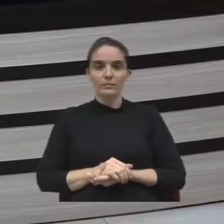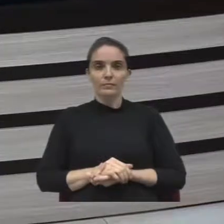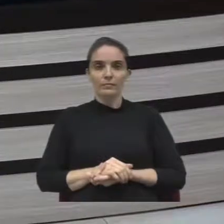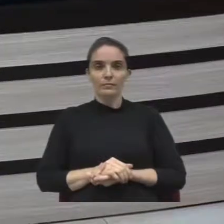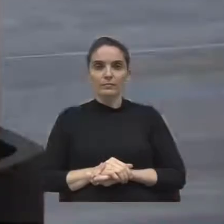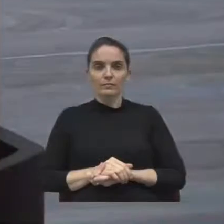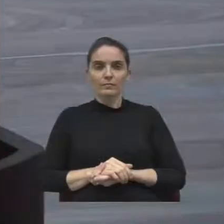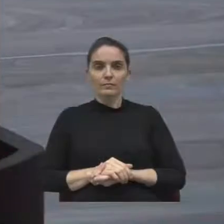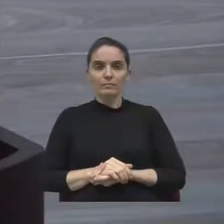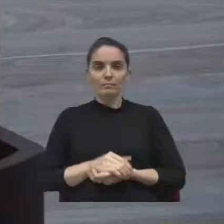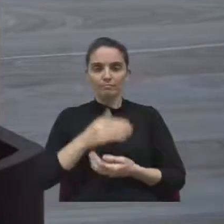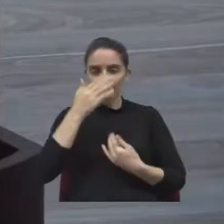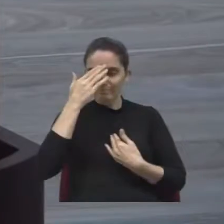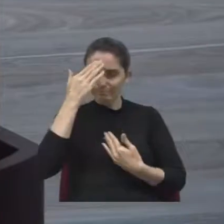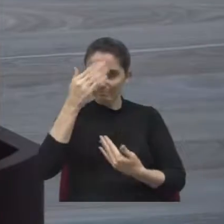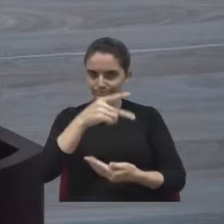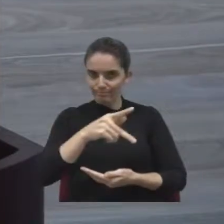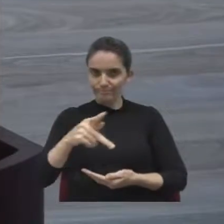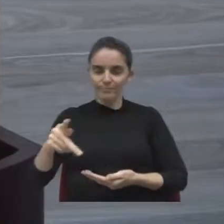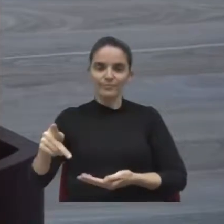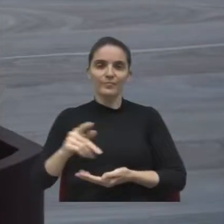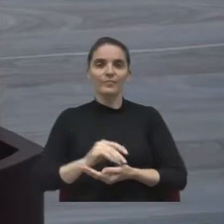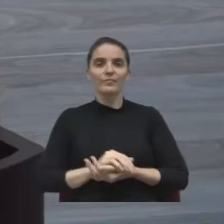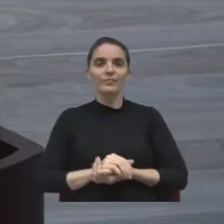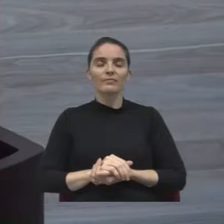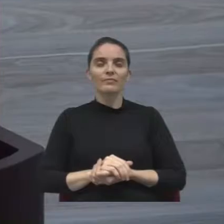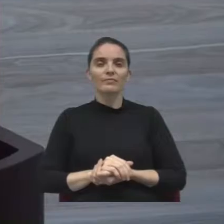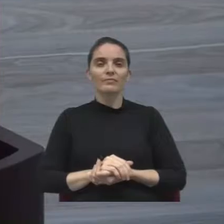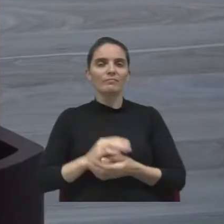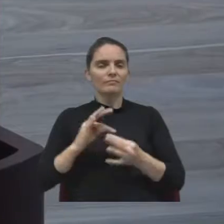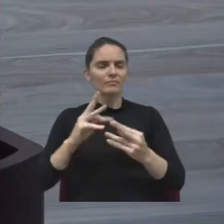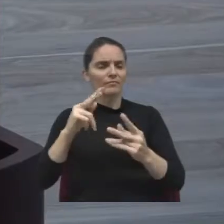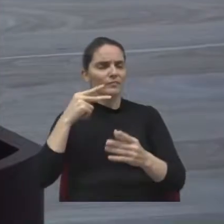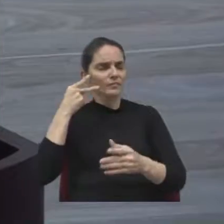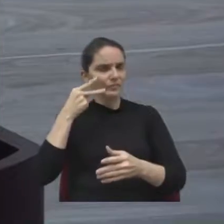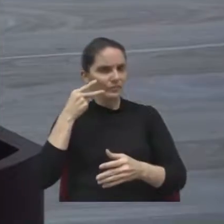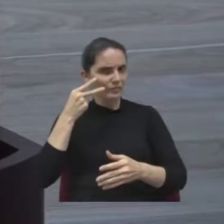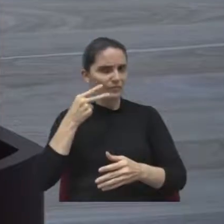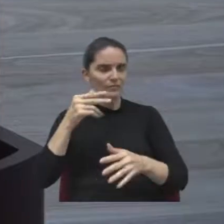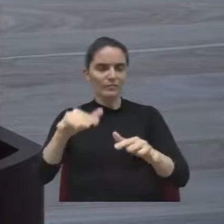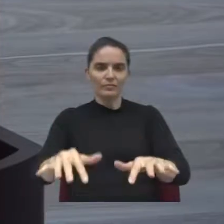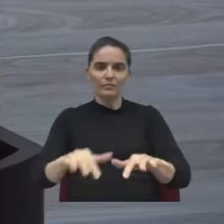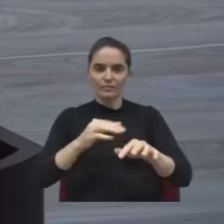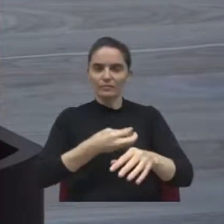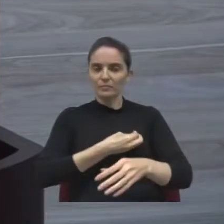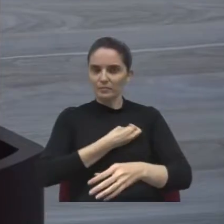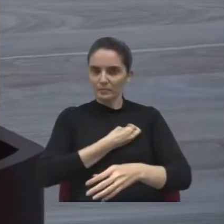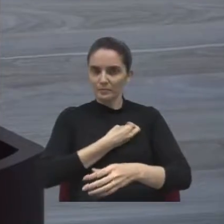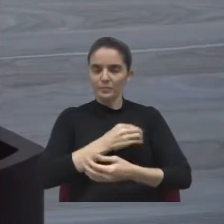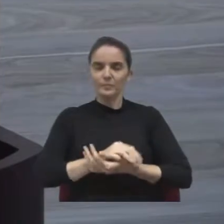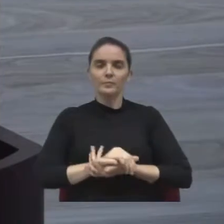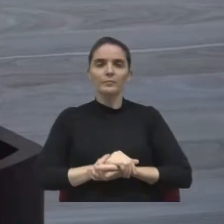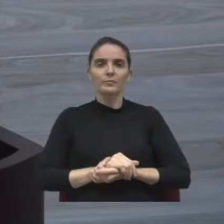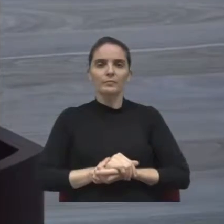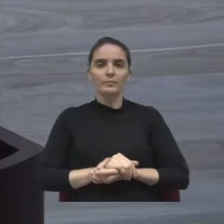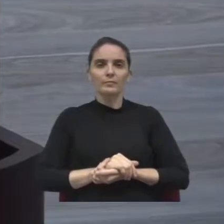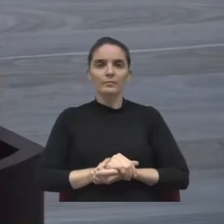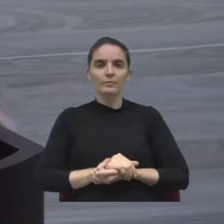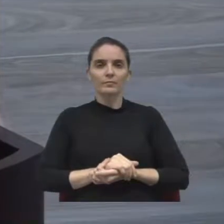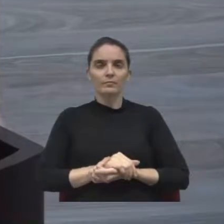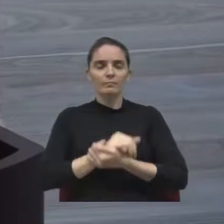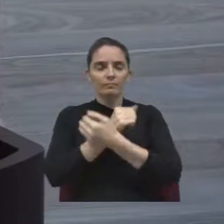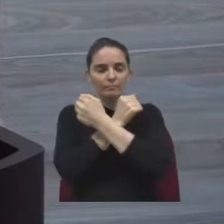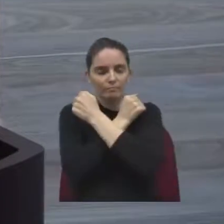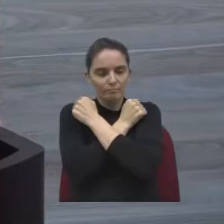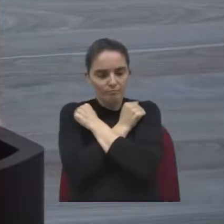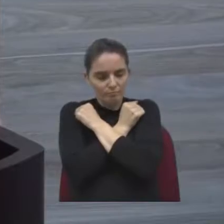Obrigado, senhor presidente. Nobres pares, público presente. Um caloroso abraço aqui